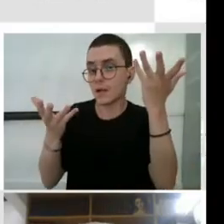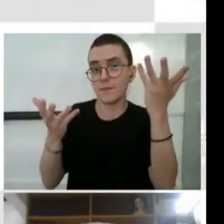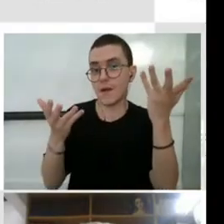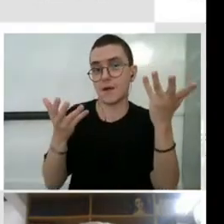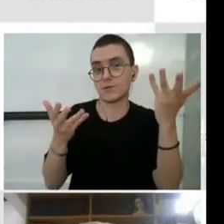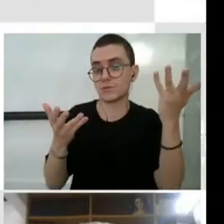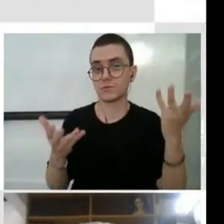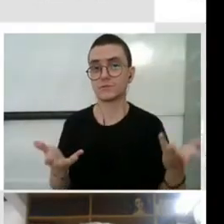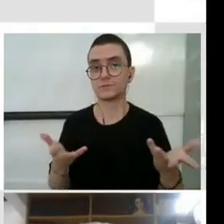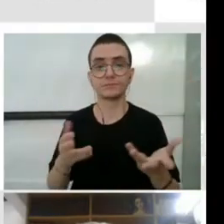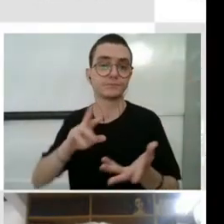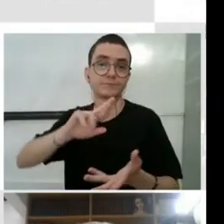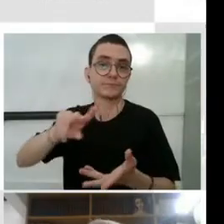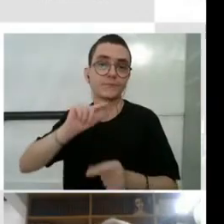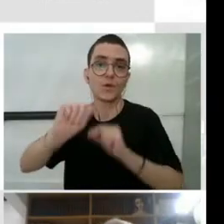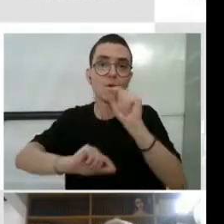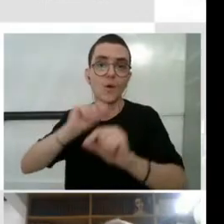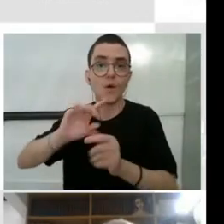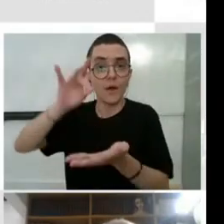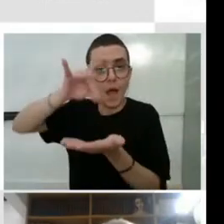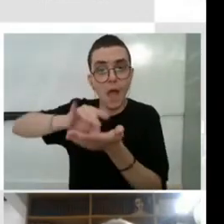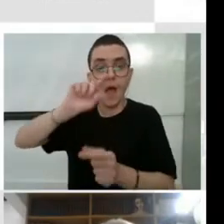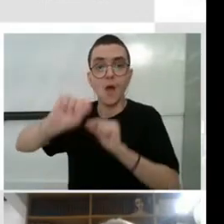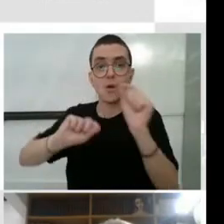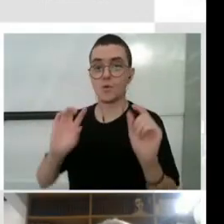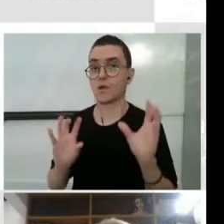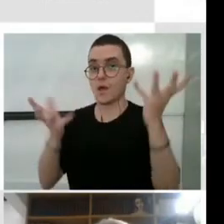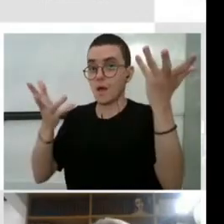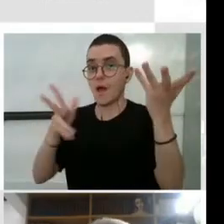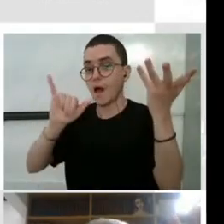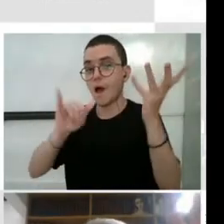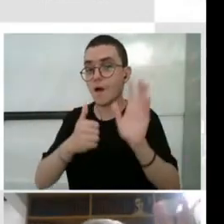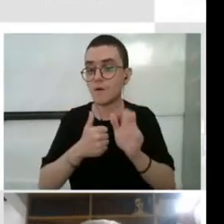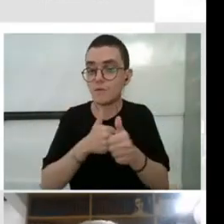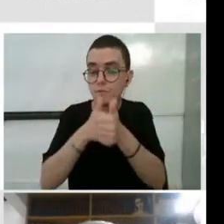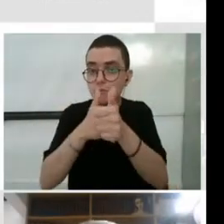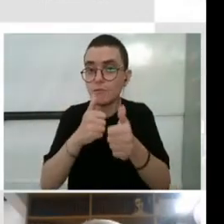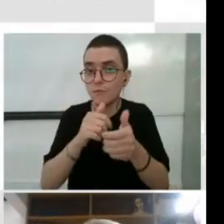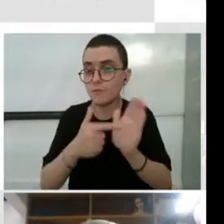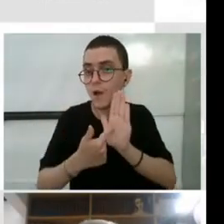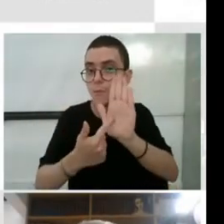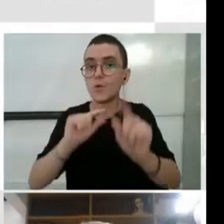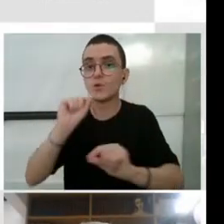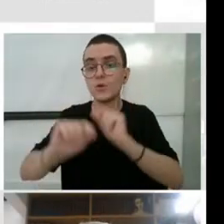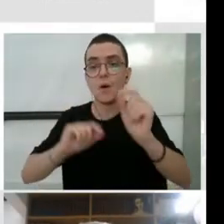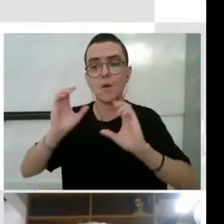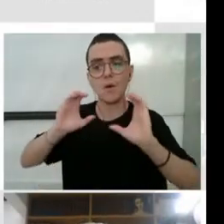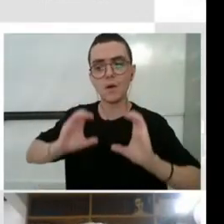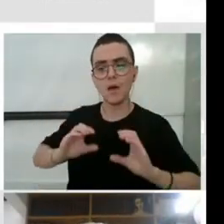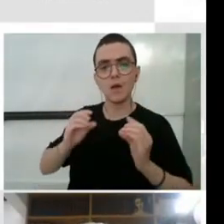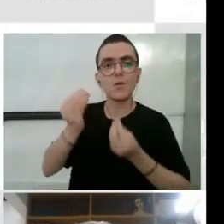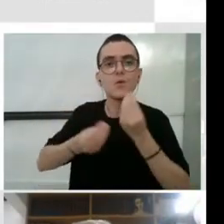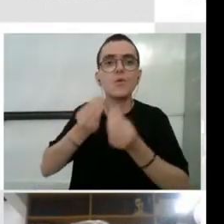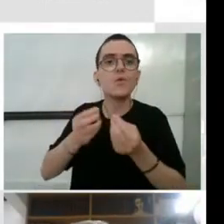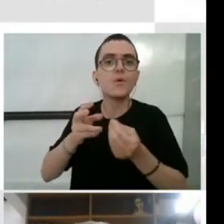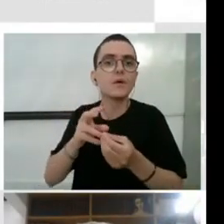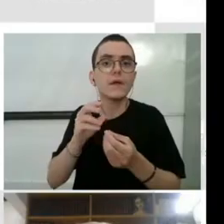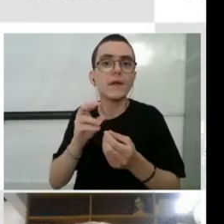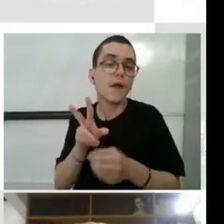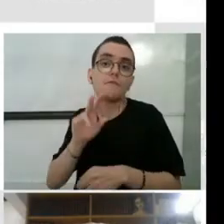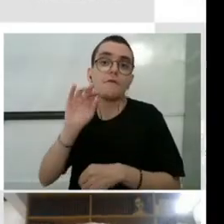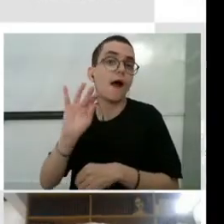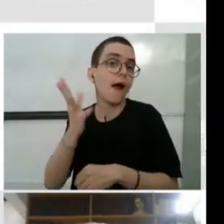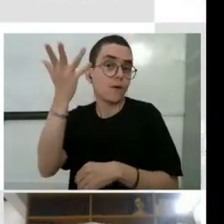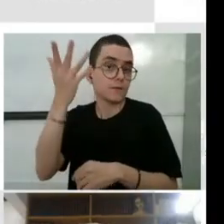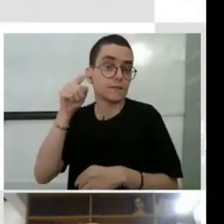composição química da atmosfera que leva, então, ao comportamento do sistema climático. Né? Então, essa é o que eu estou mostrando para vocês aqui, a projeção mais otimista que